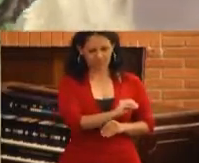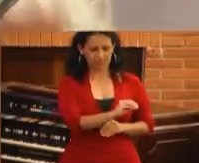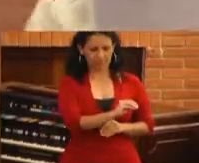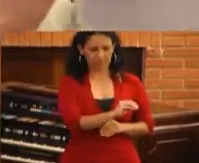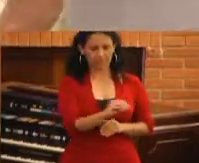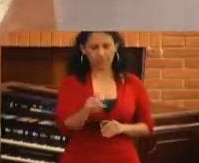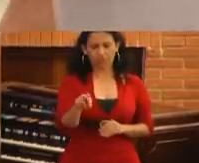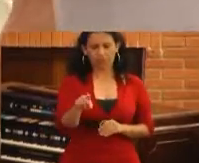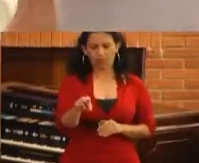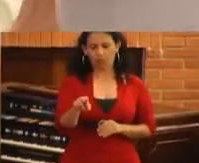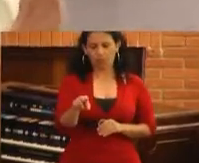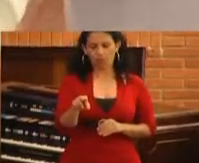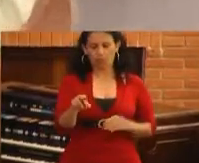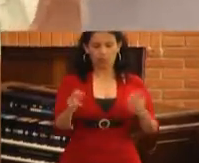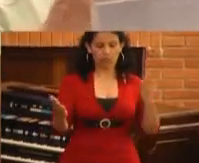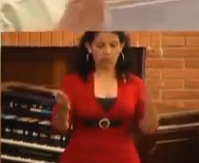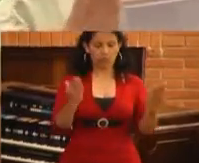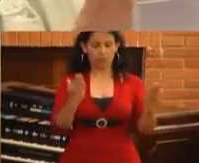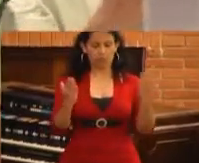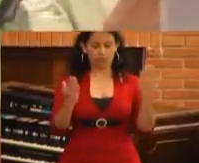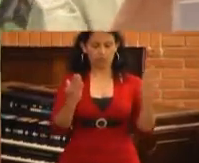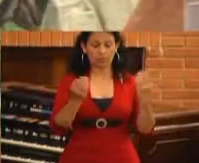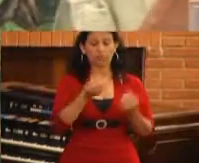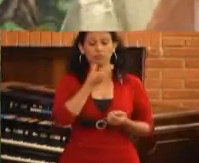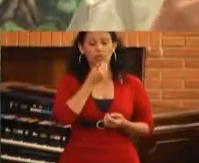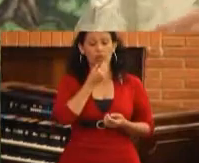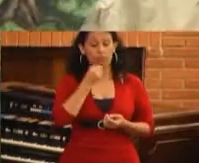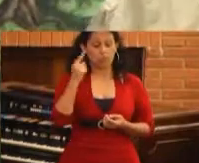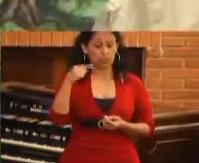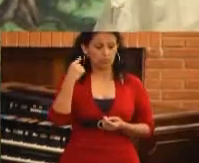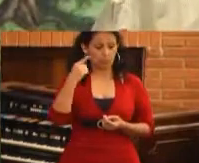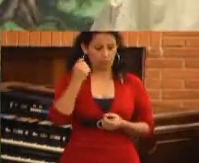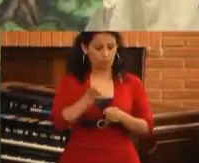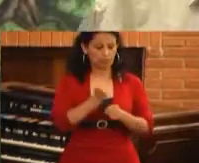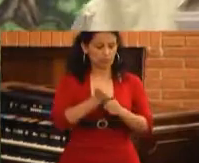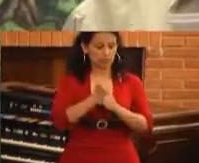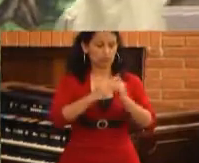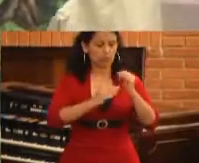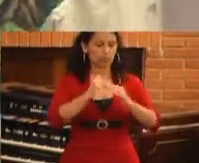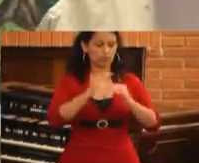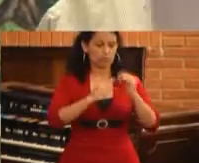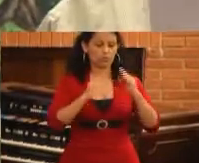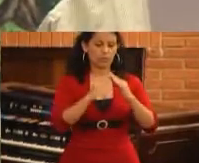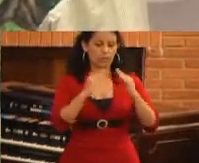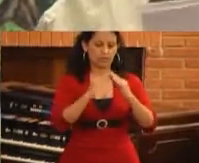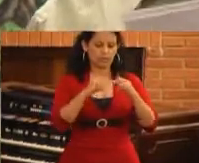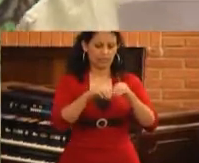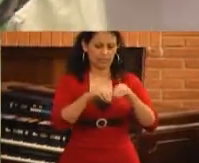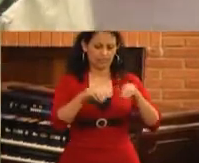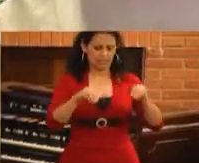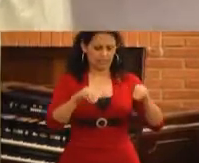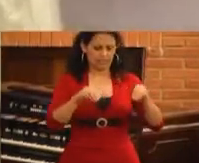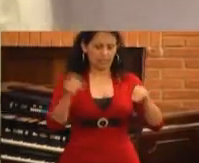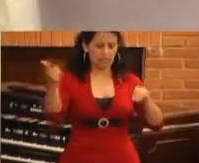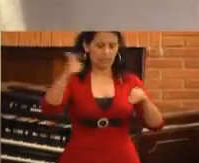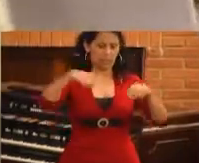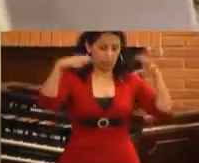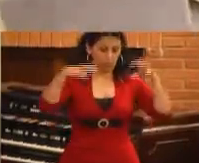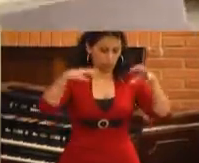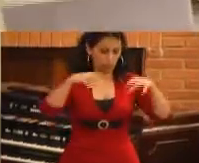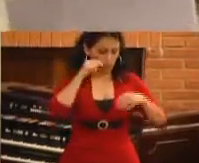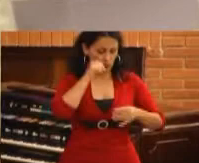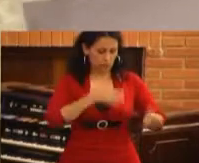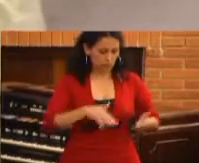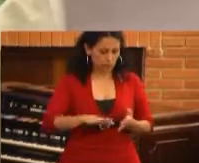é comparado a um homem insensato que edificou a sua casa sobre areia. Veio a chuva e transbordaram